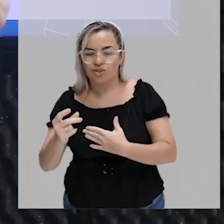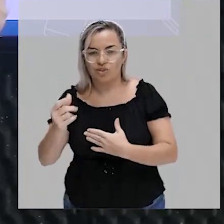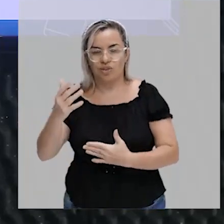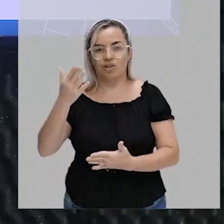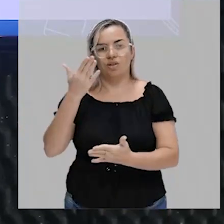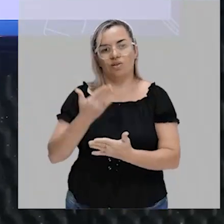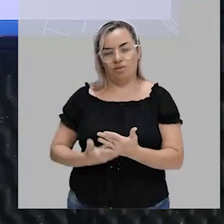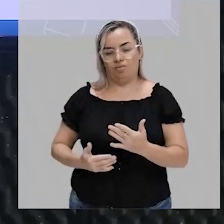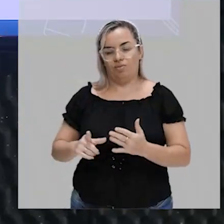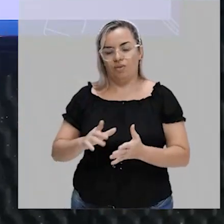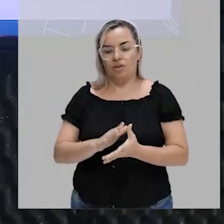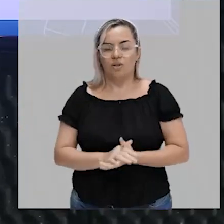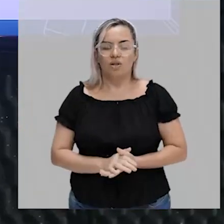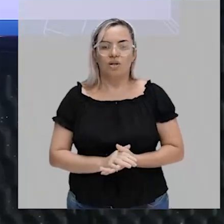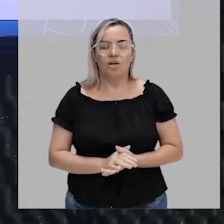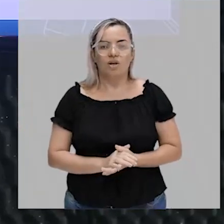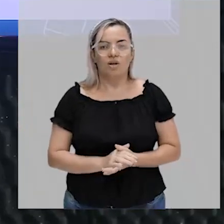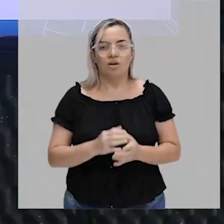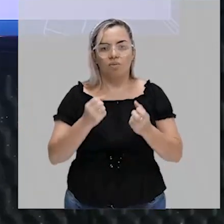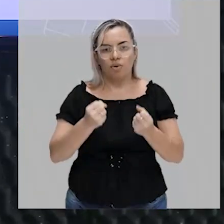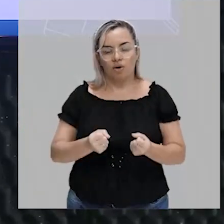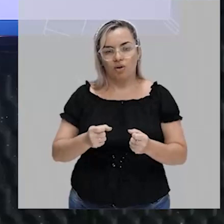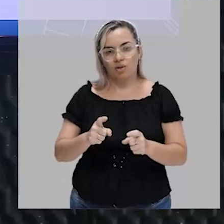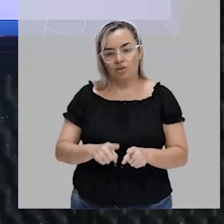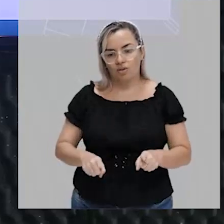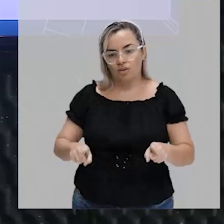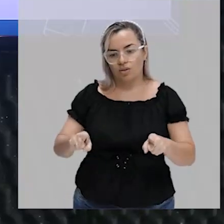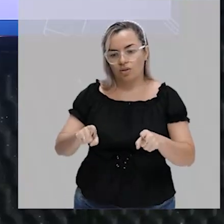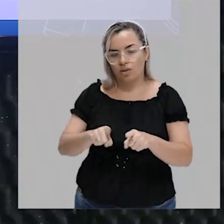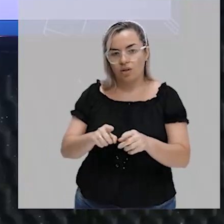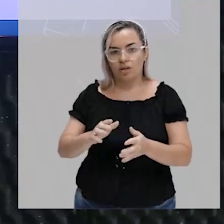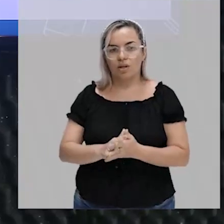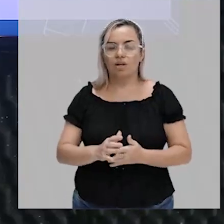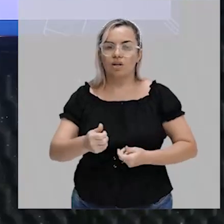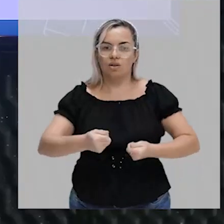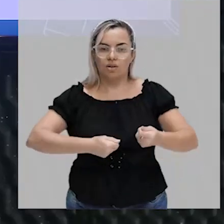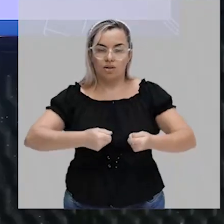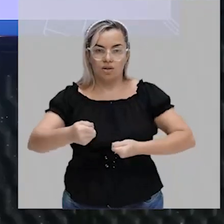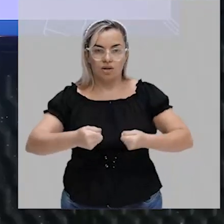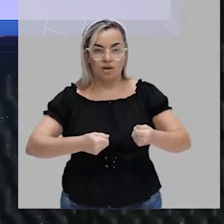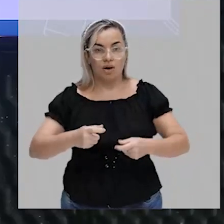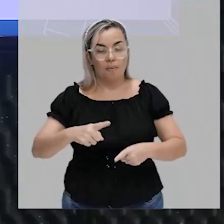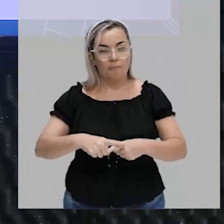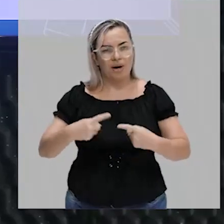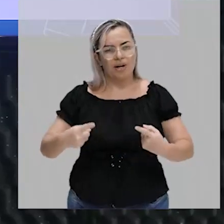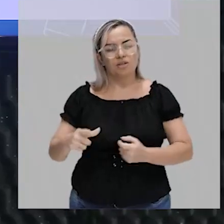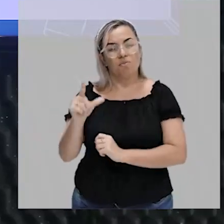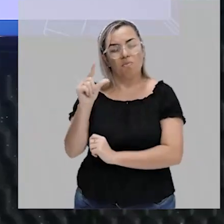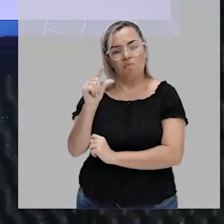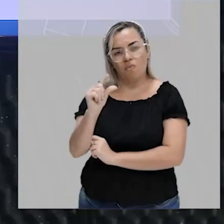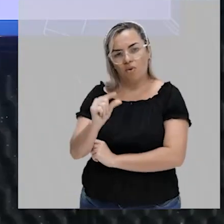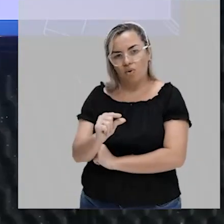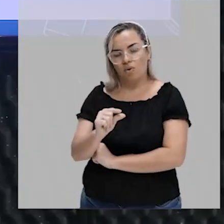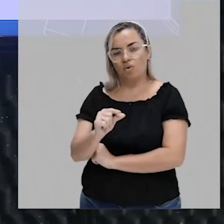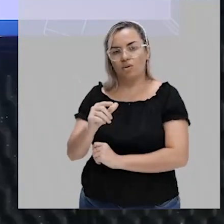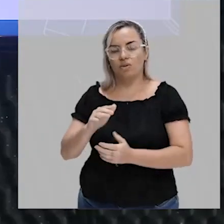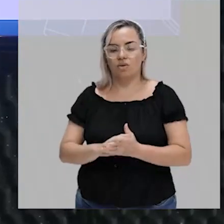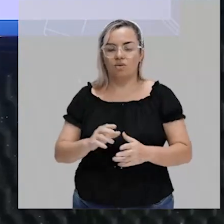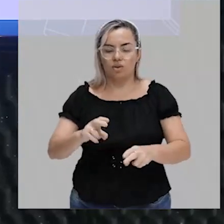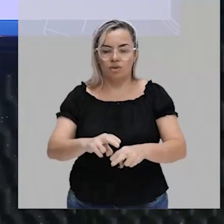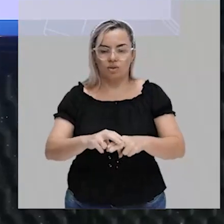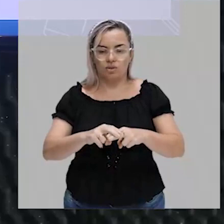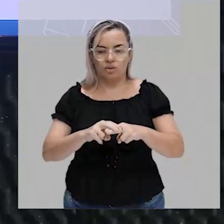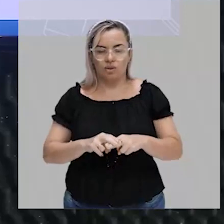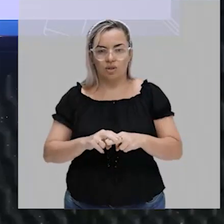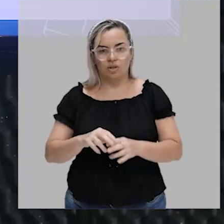principalmente regular o mínimo possível. Ou seja, o Estado ele deve ser livre, né? As pessoas devem ser livres principalmente para o mercado